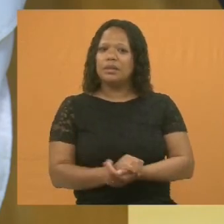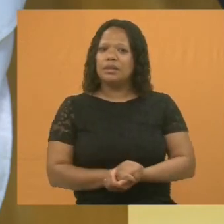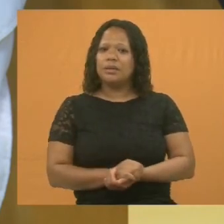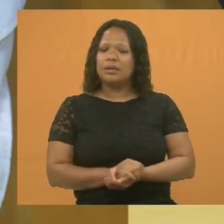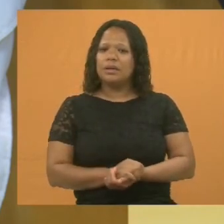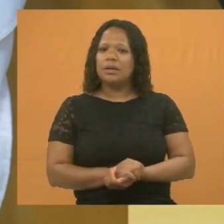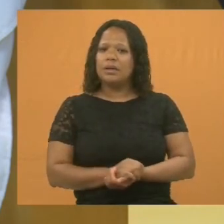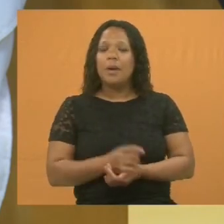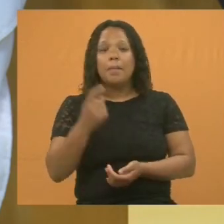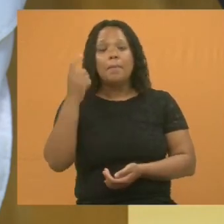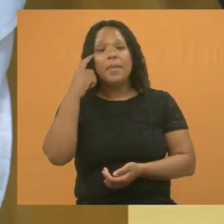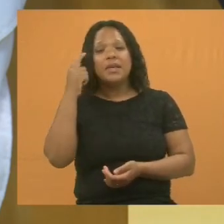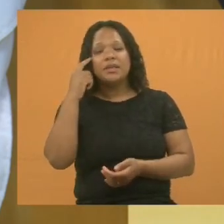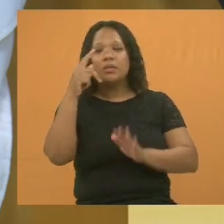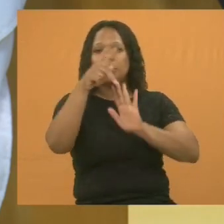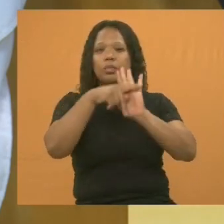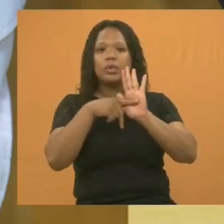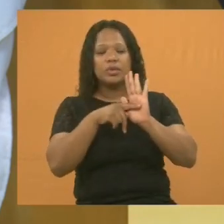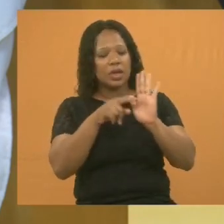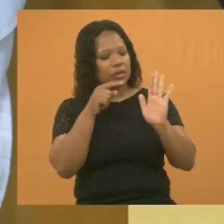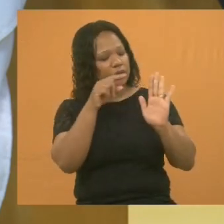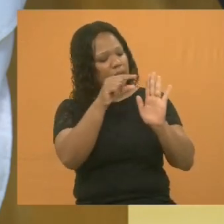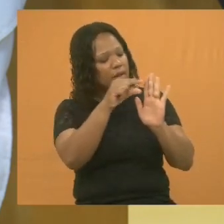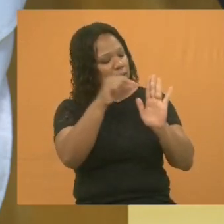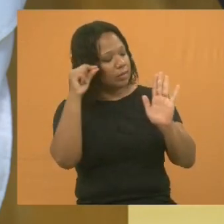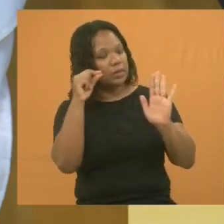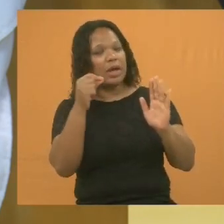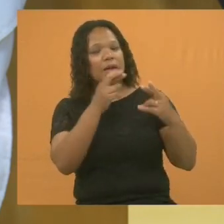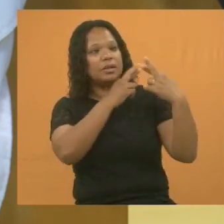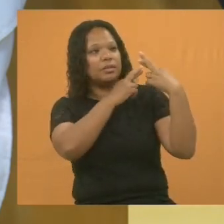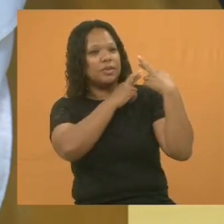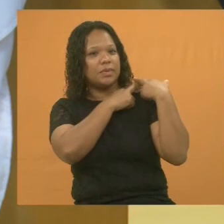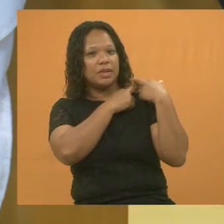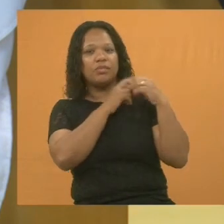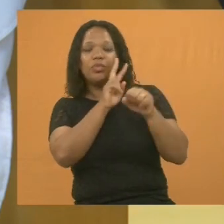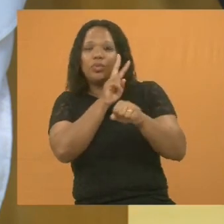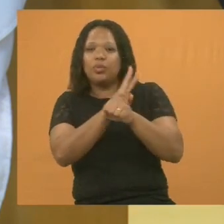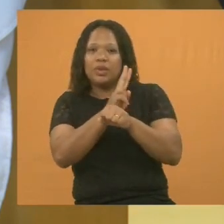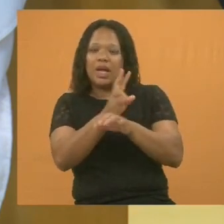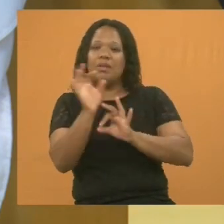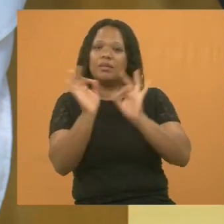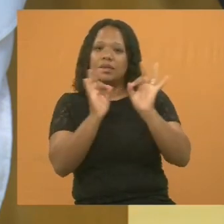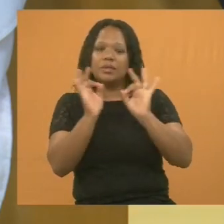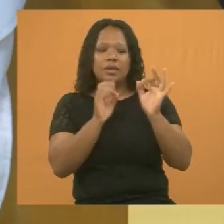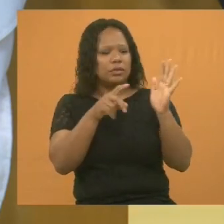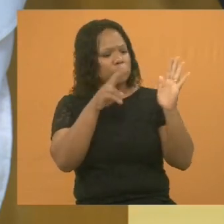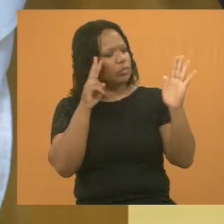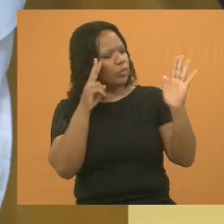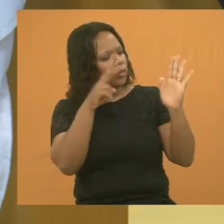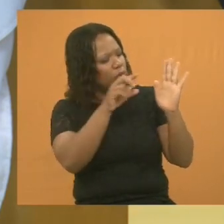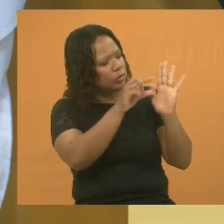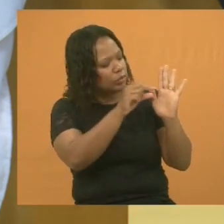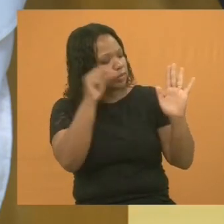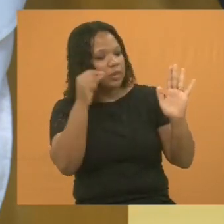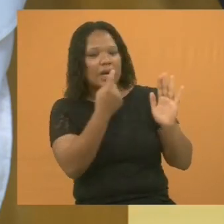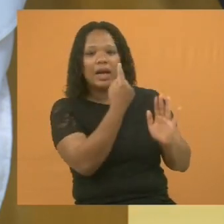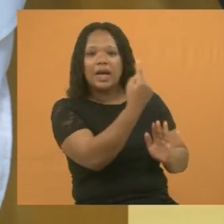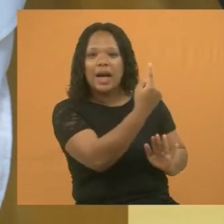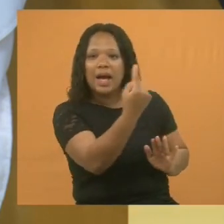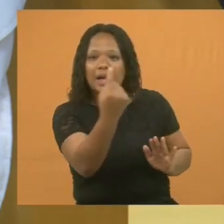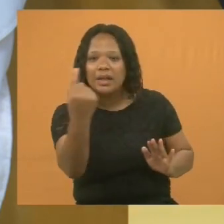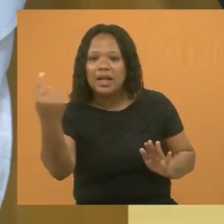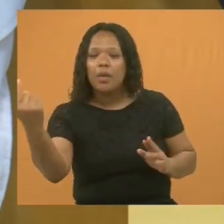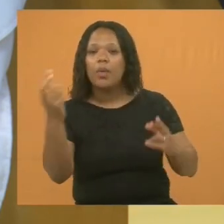um aspecto desse plano diretor e procure fazer o que pode fazer. Cada um de nós tem